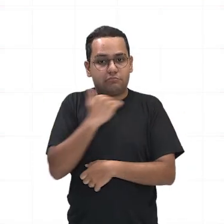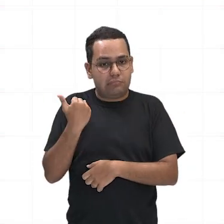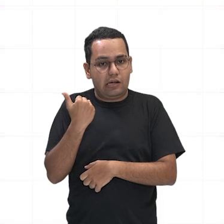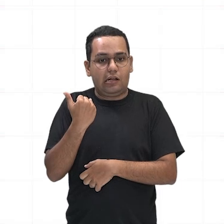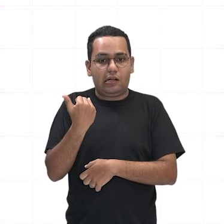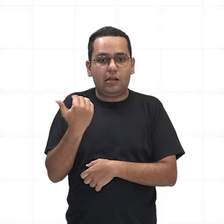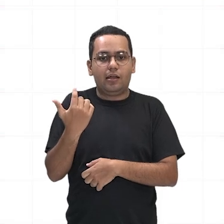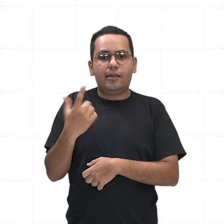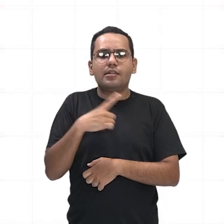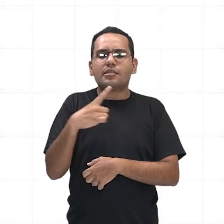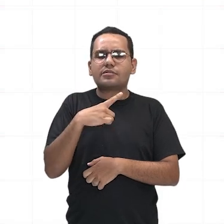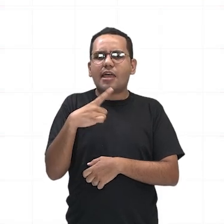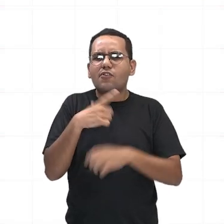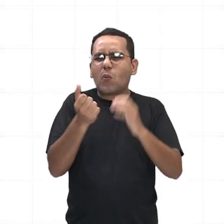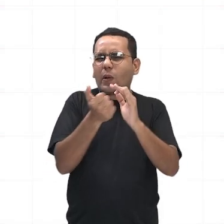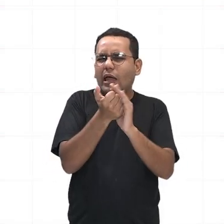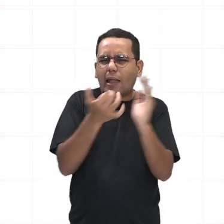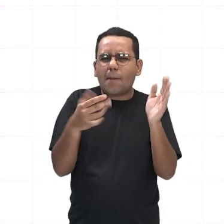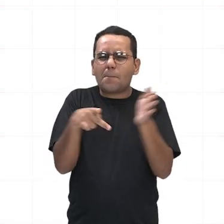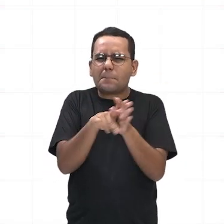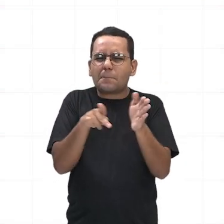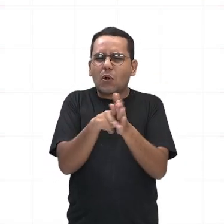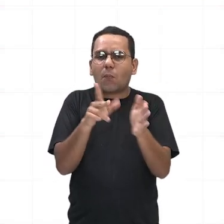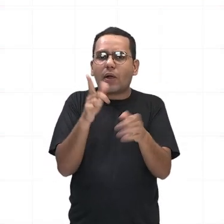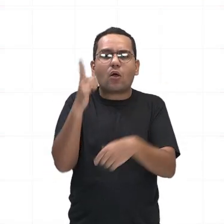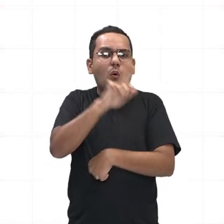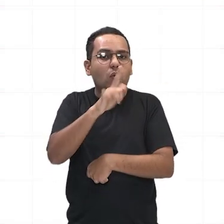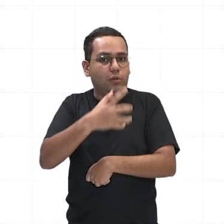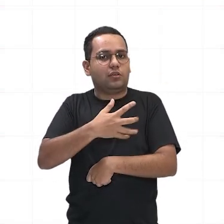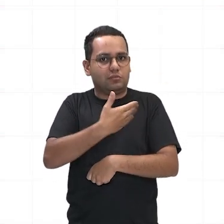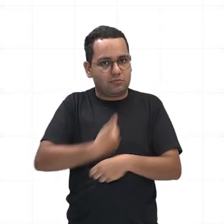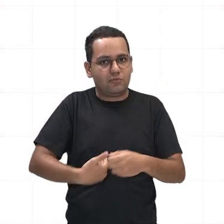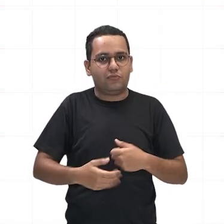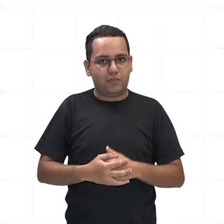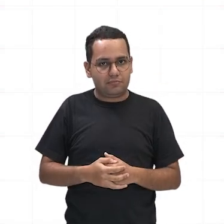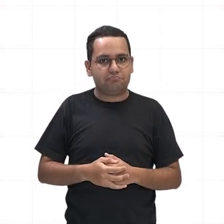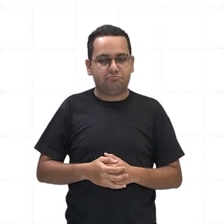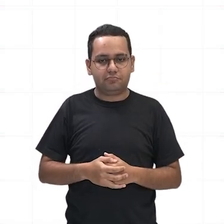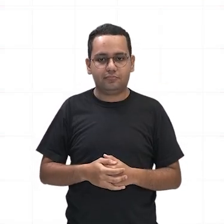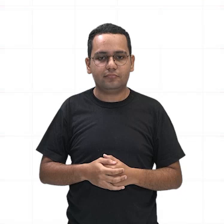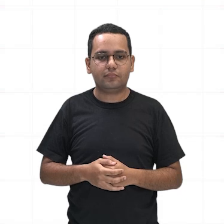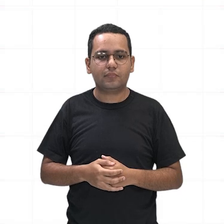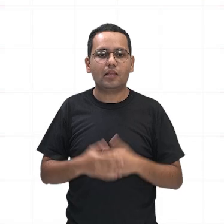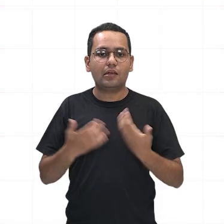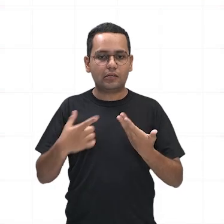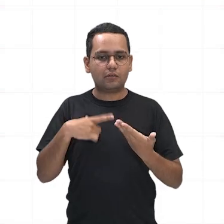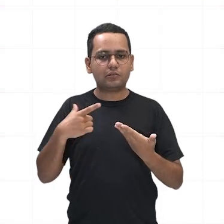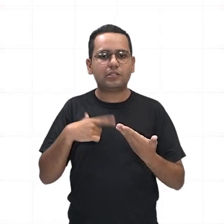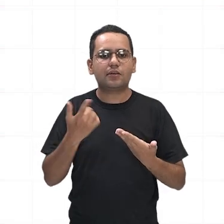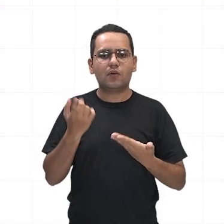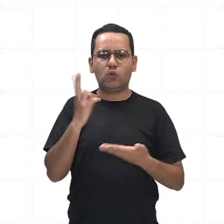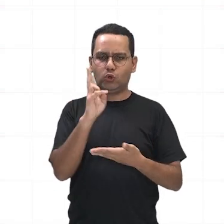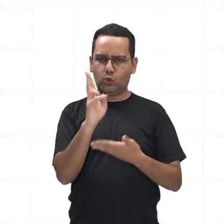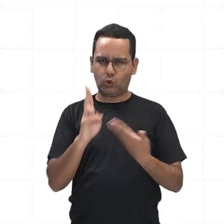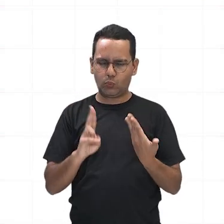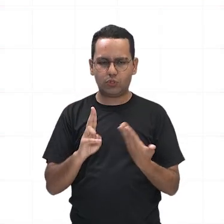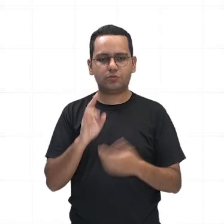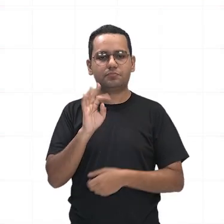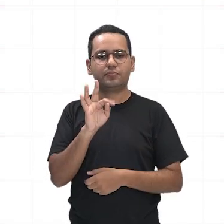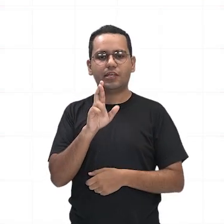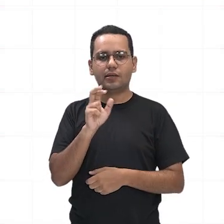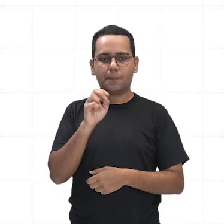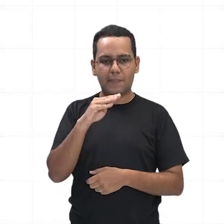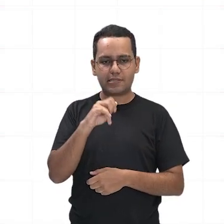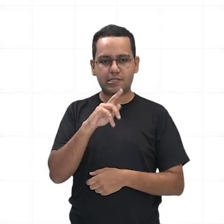sucessórios no Império Romano. Alguns nomes de imperadores assassinados: o Maximino